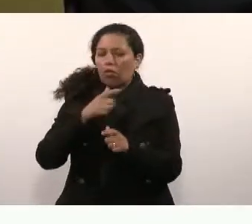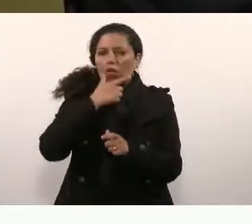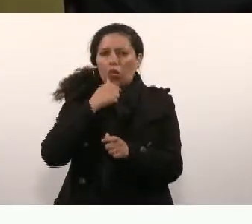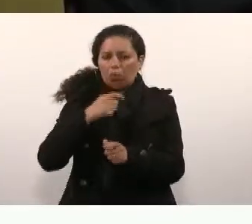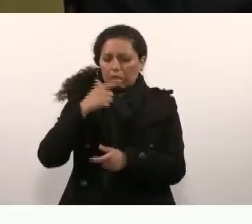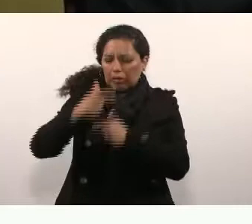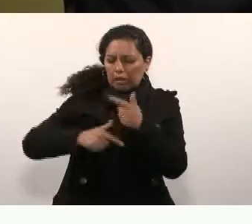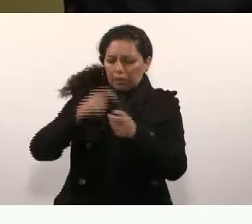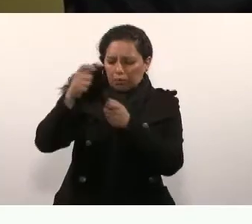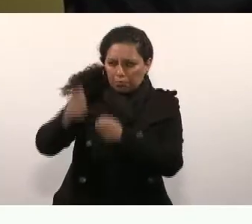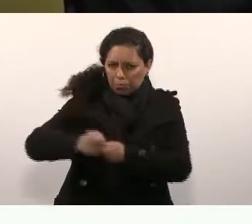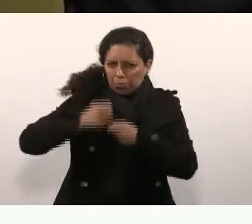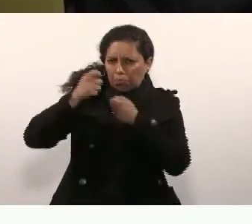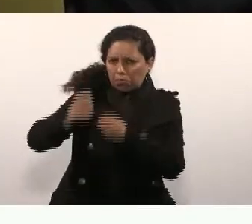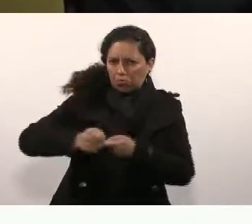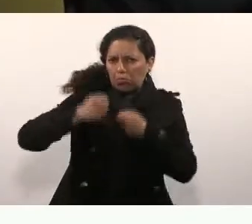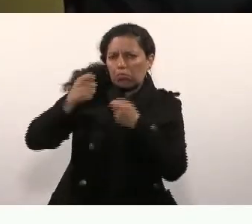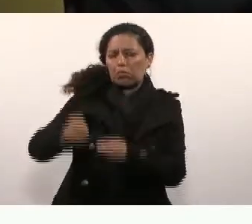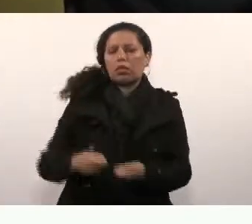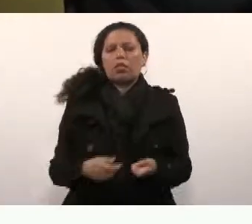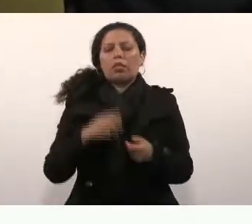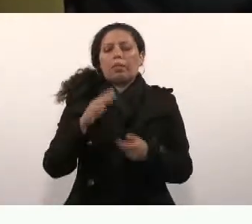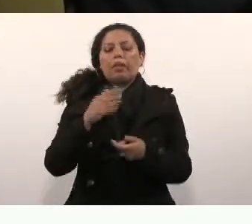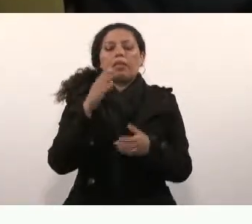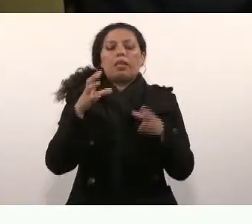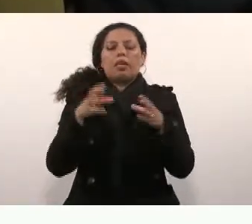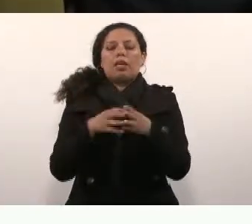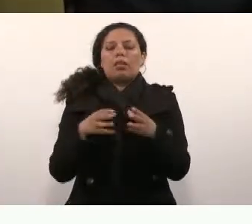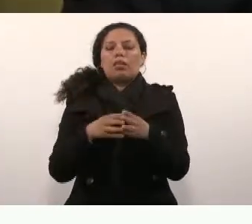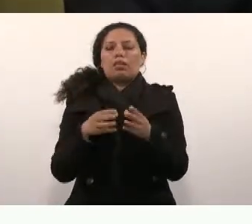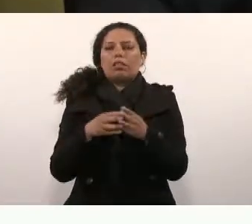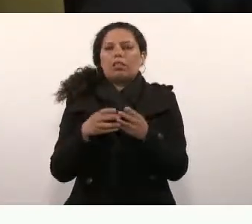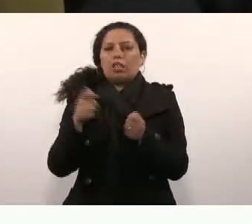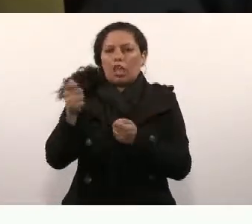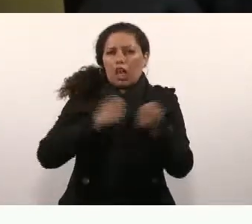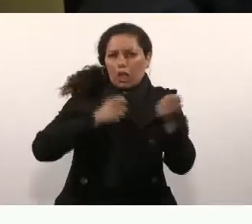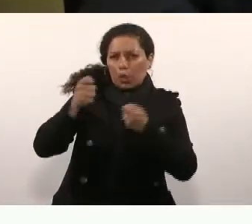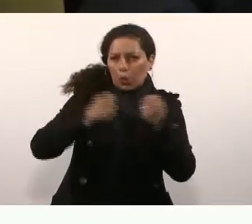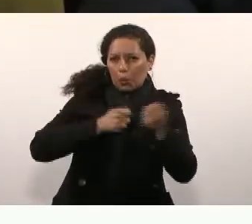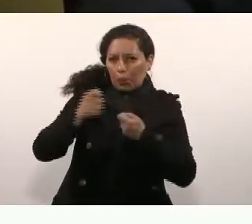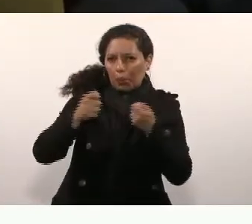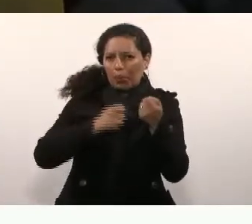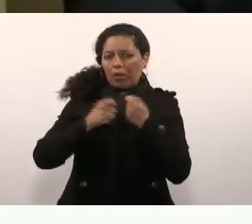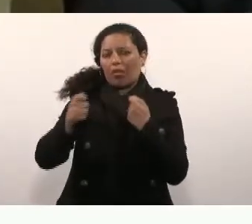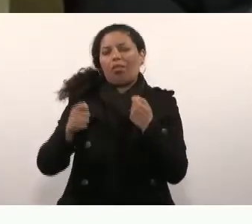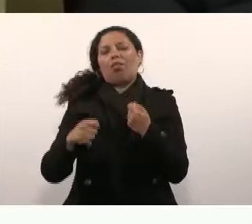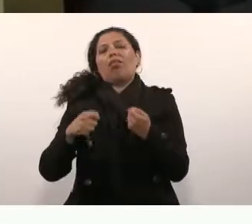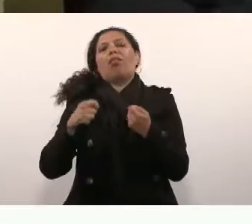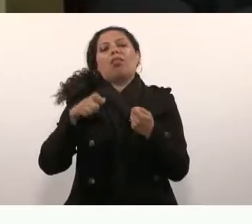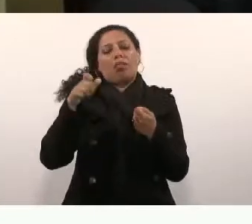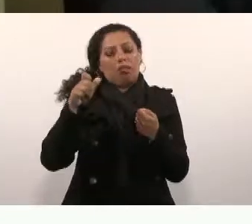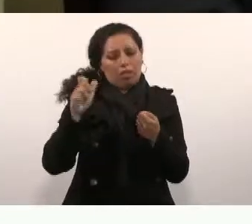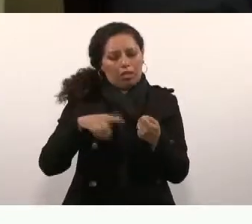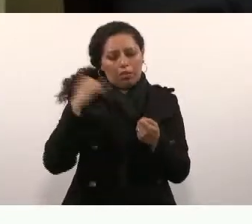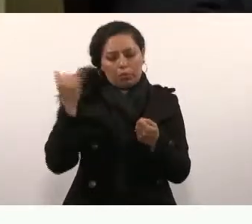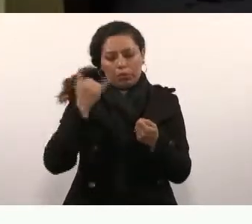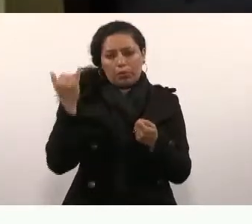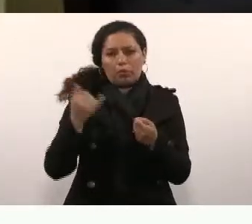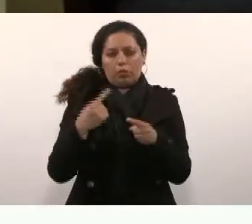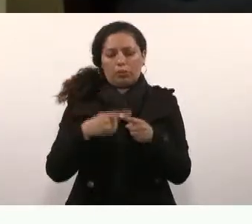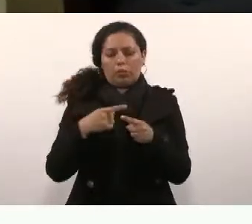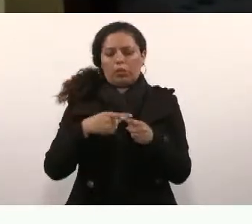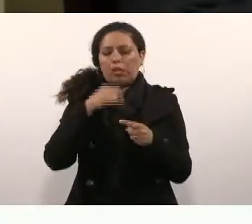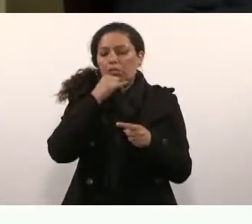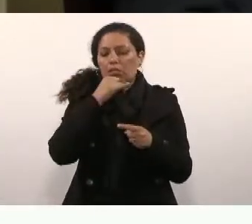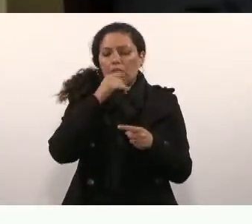muito mais afeto realmente a Comissão de Economia do que qualquer outra comissão dessa casa, porque o Porto do